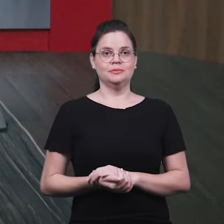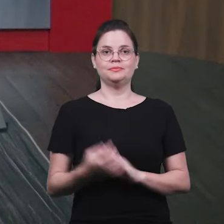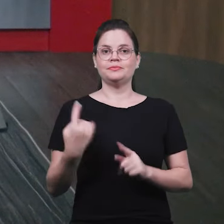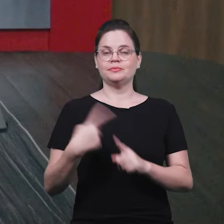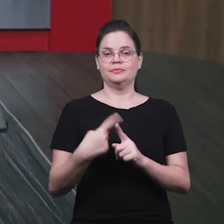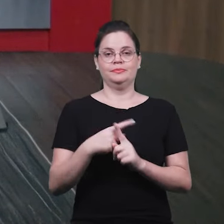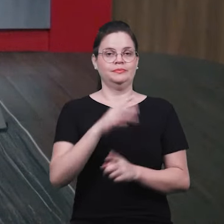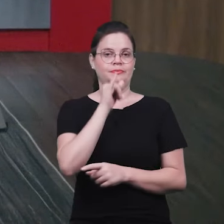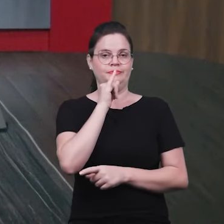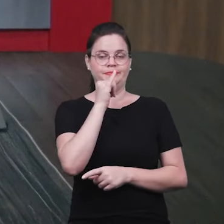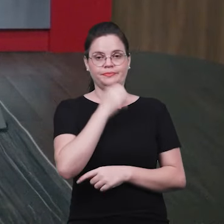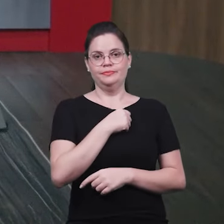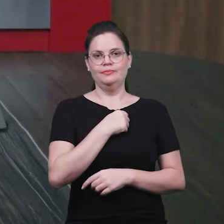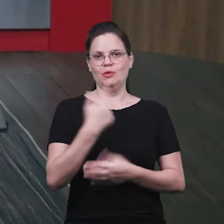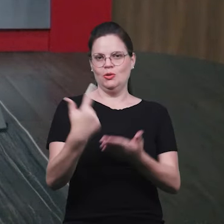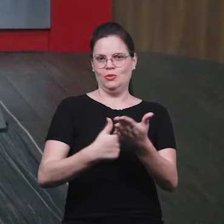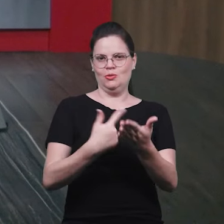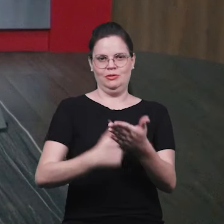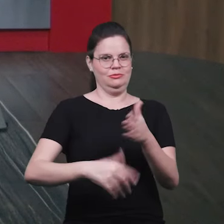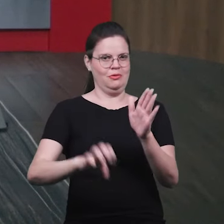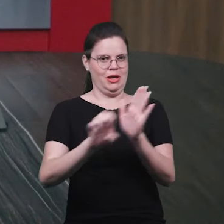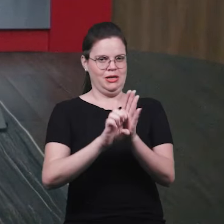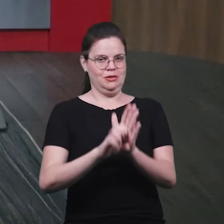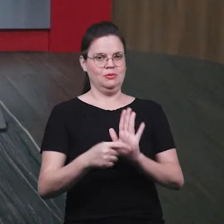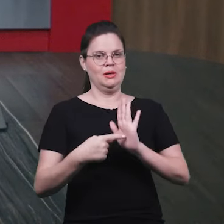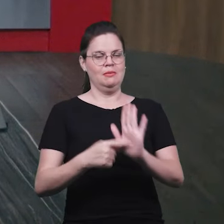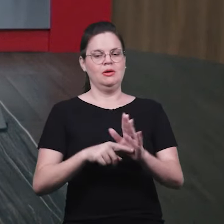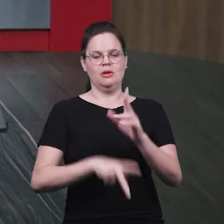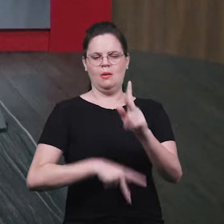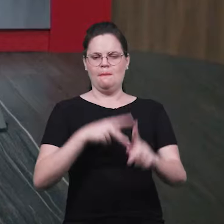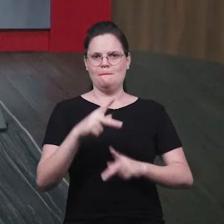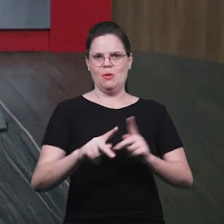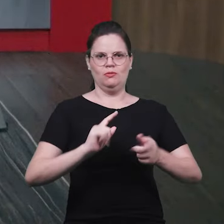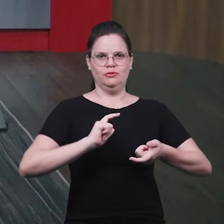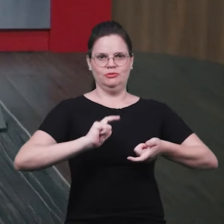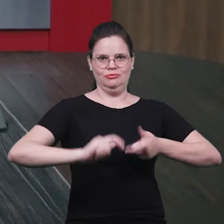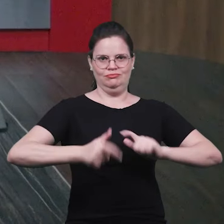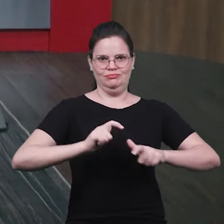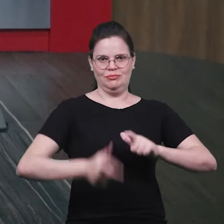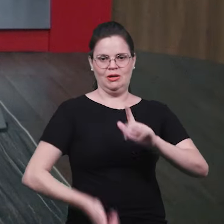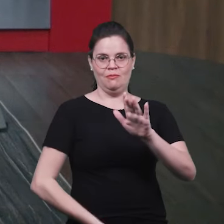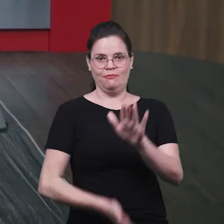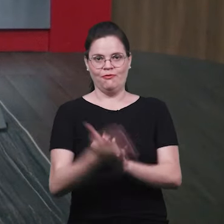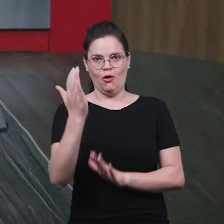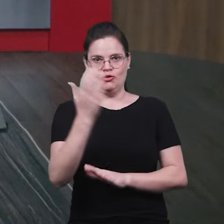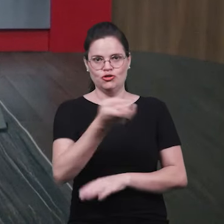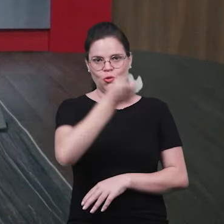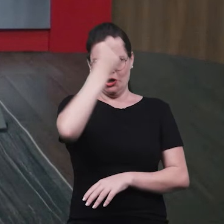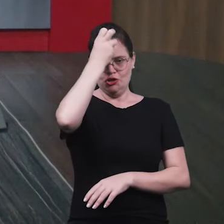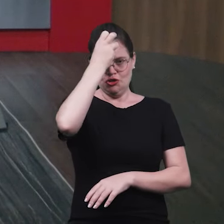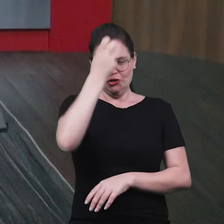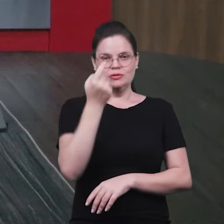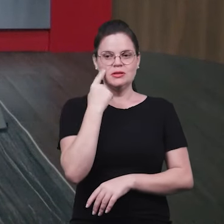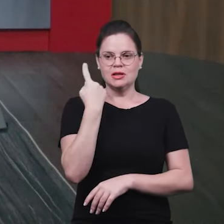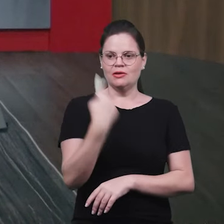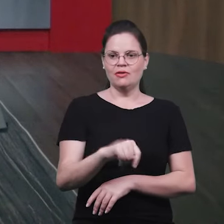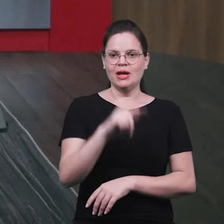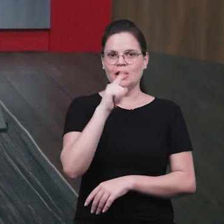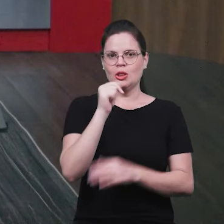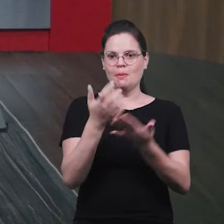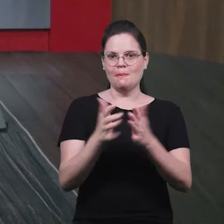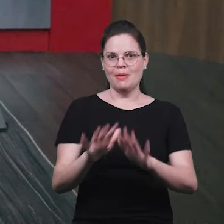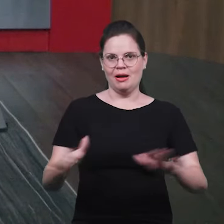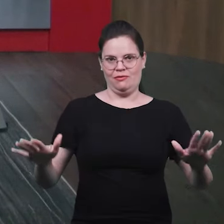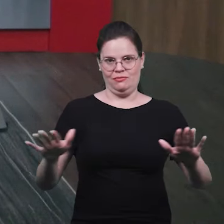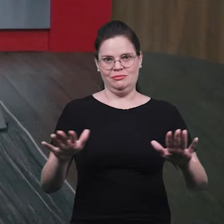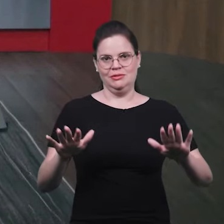a passagem do Êxodo, né, quando o povo de Israel sai do Egito, havia uma organização logística para que eles saíssem,